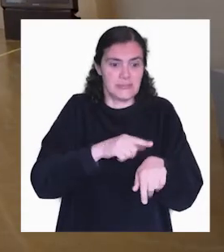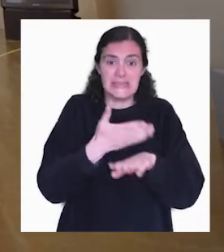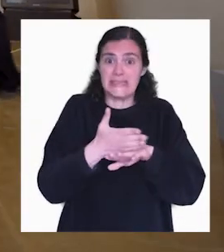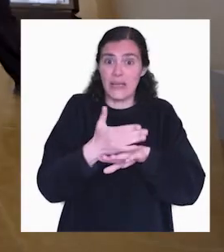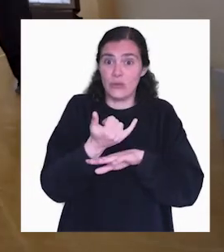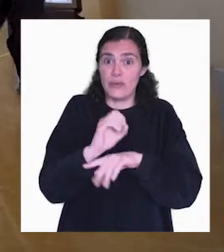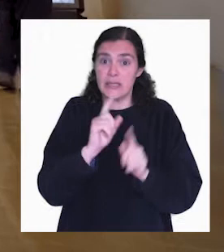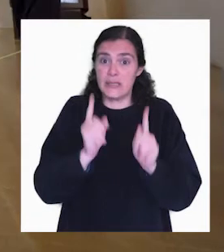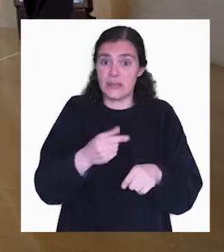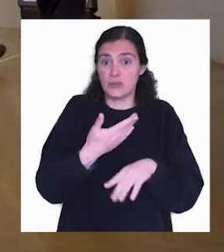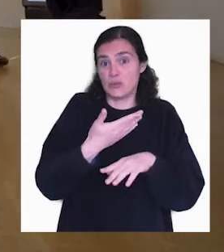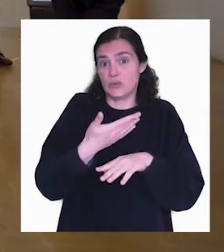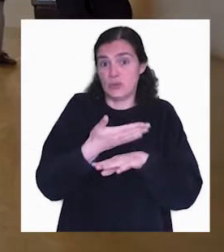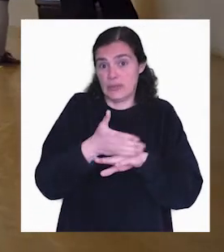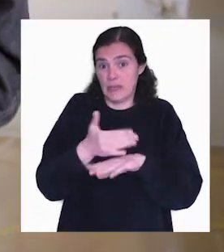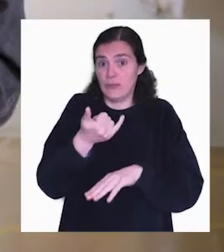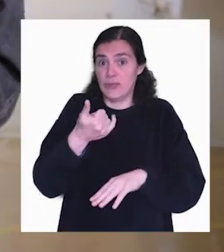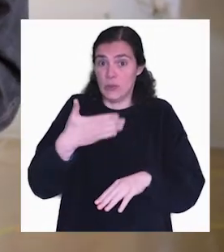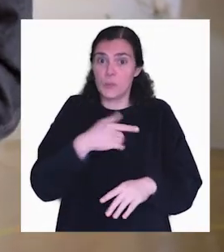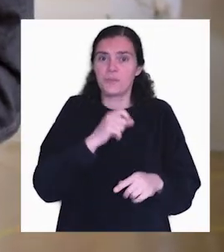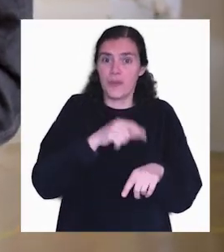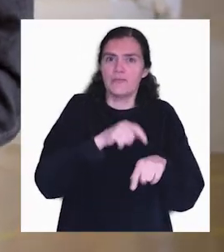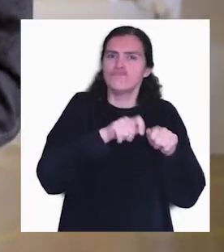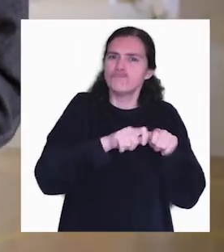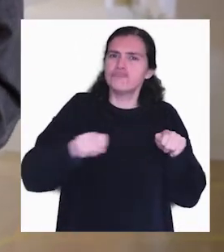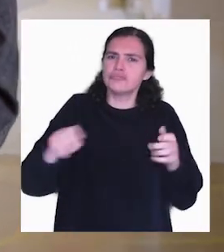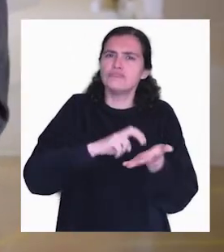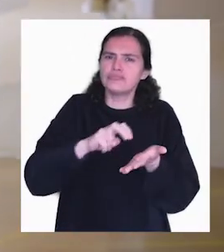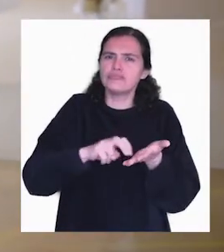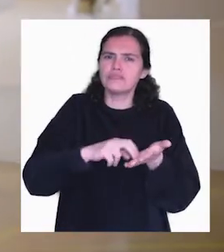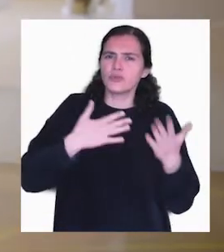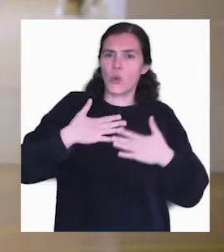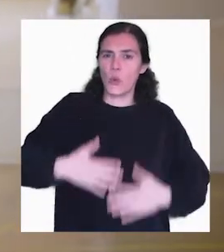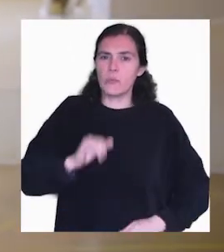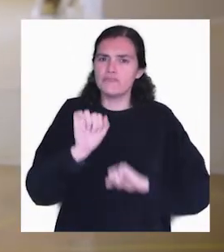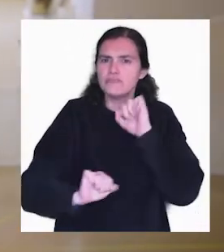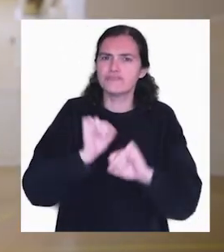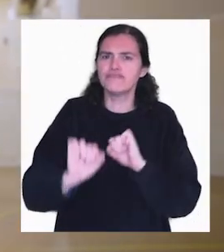início do século XXI com o seu próprio corpo e relacionarem